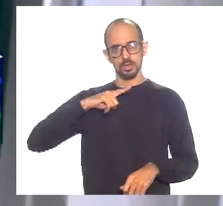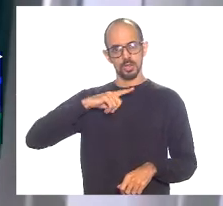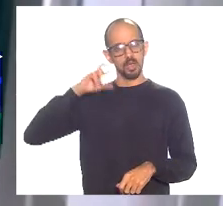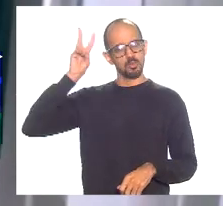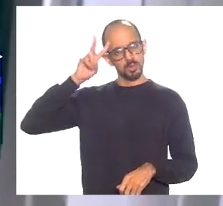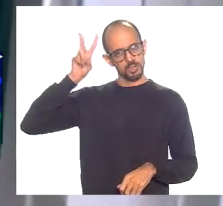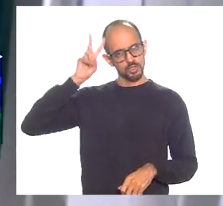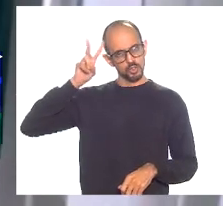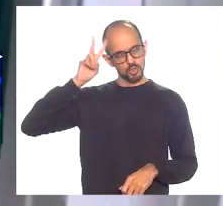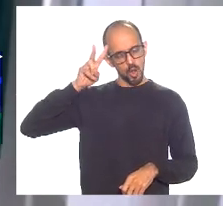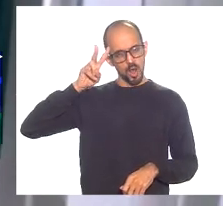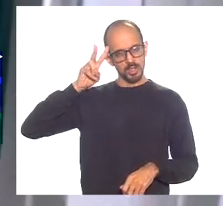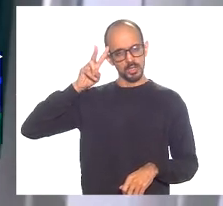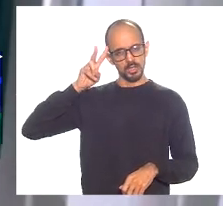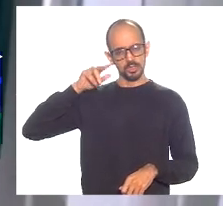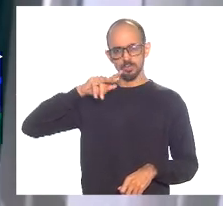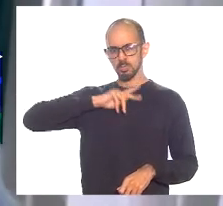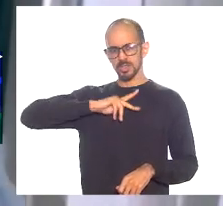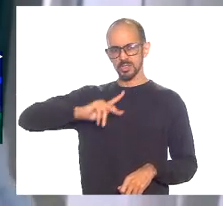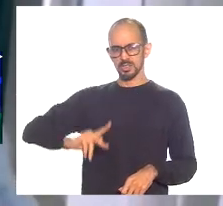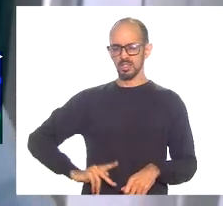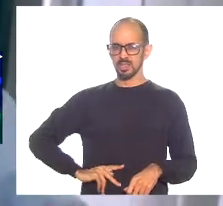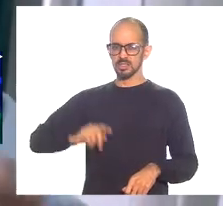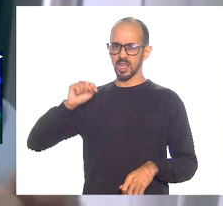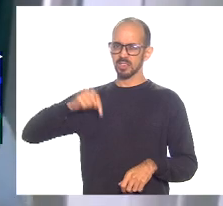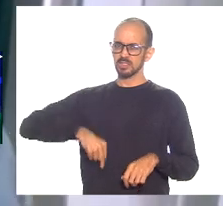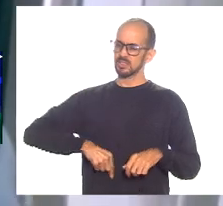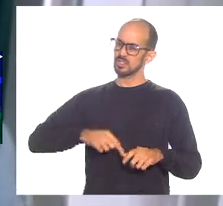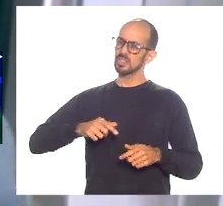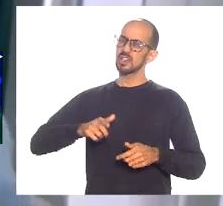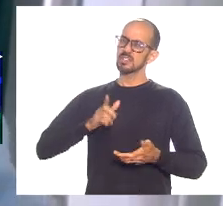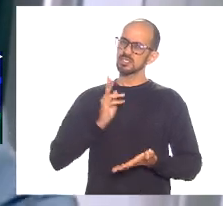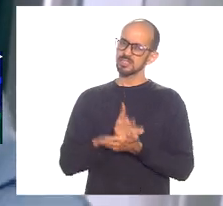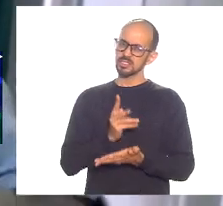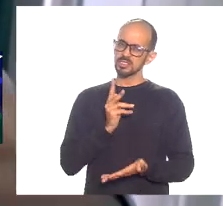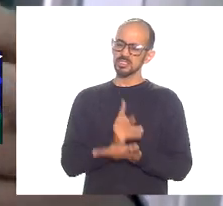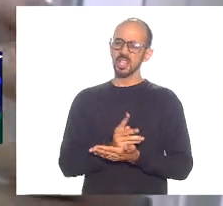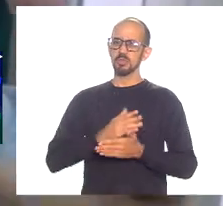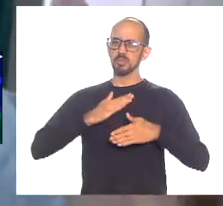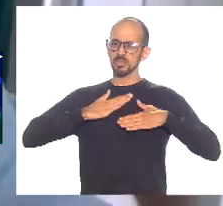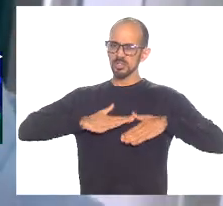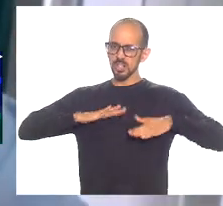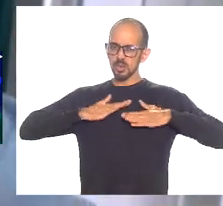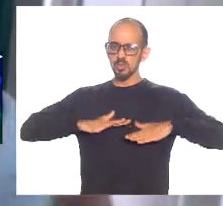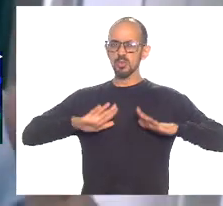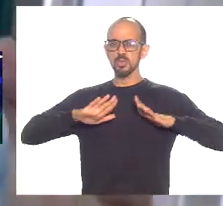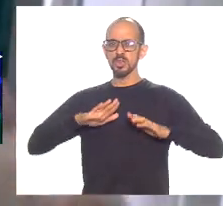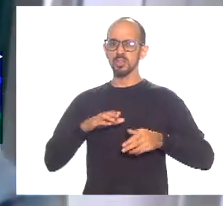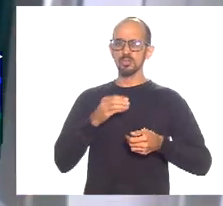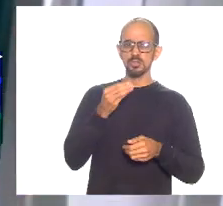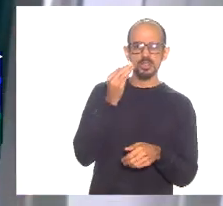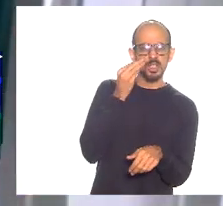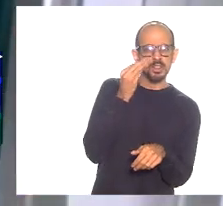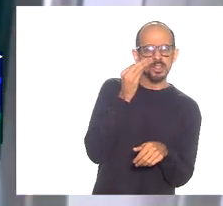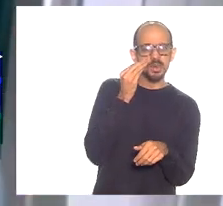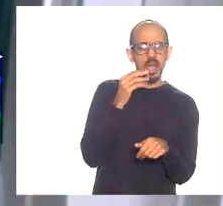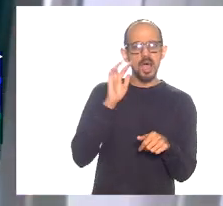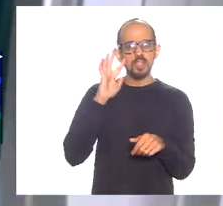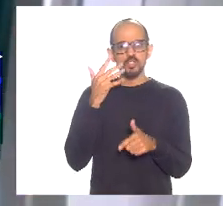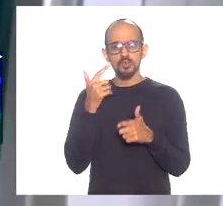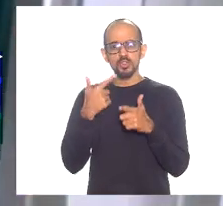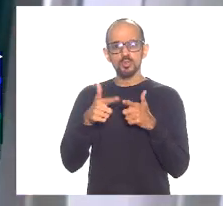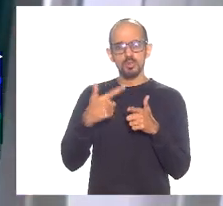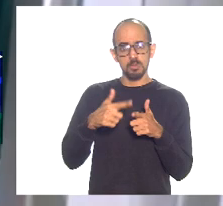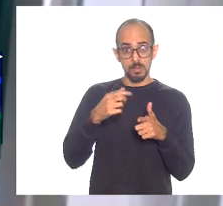histórico dirigir essa casa de forma de forma mediadora buscando dirimir tensionamento então ele